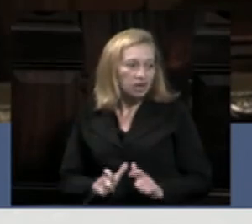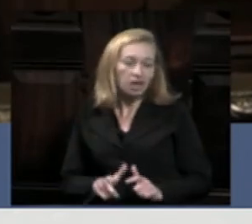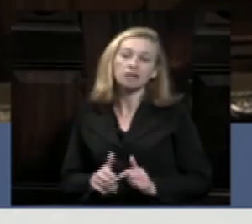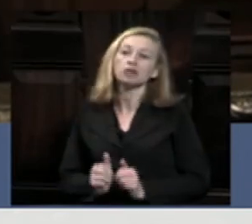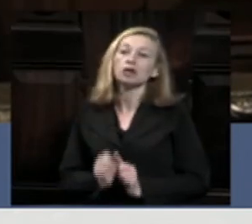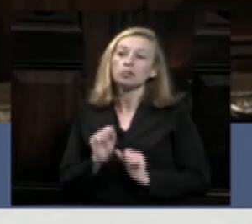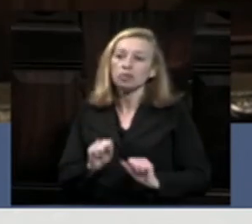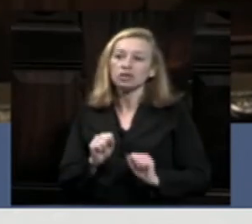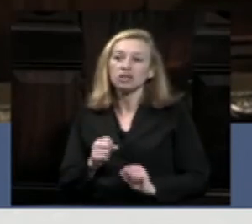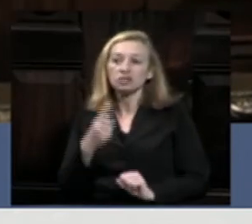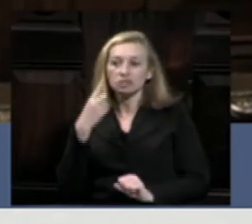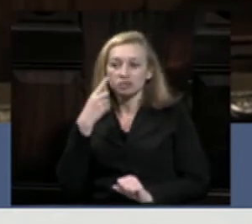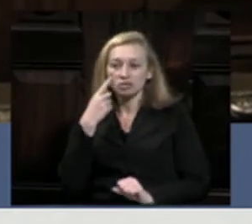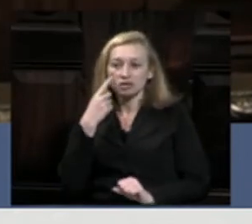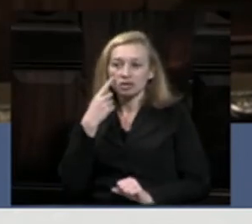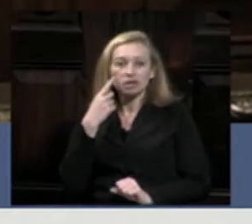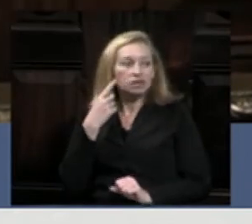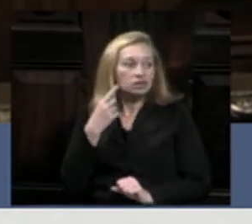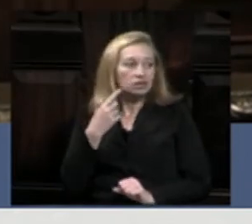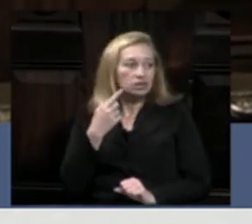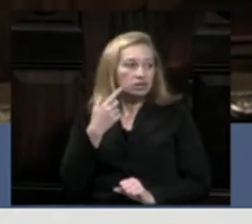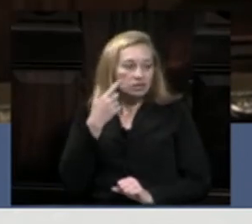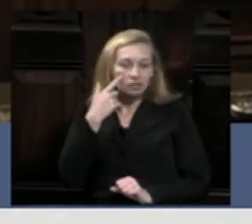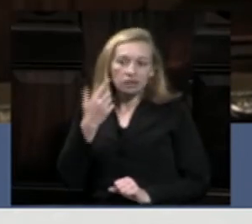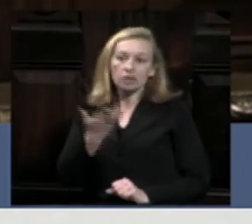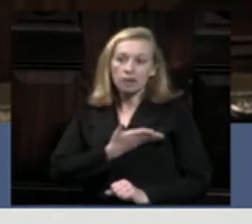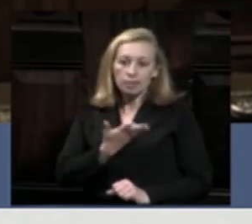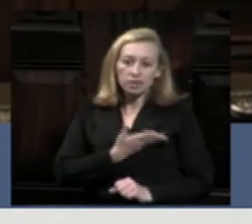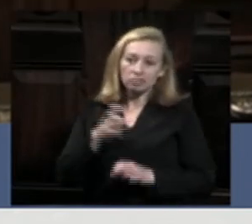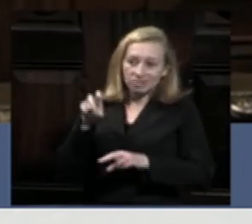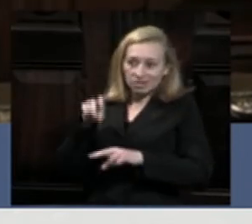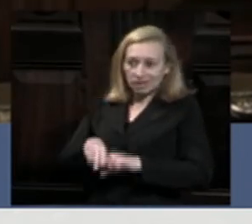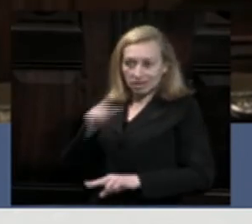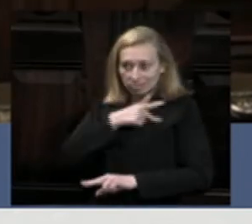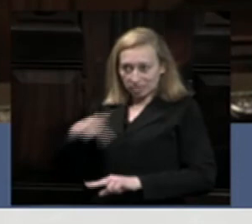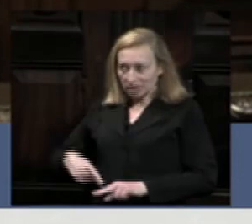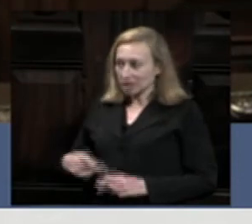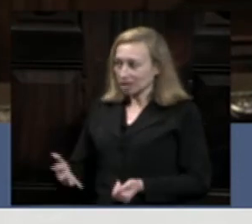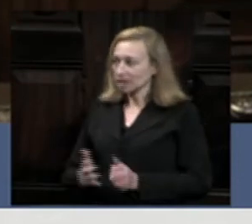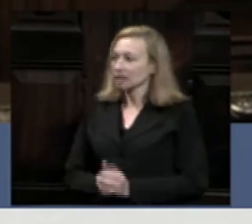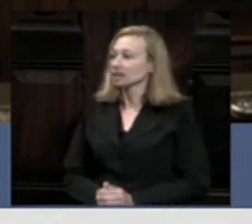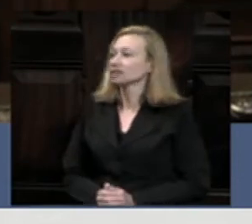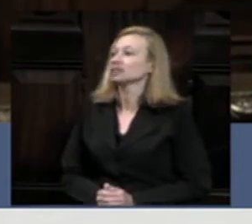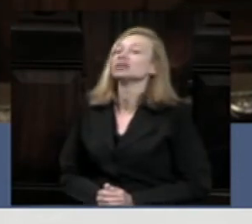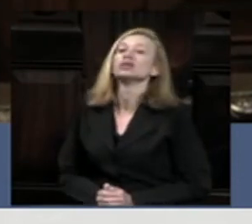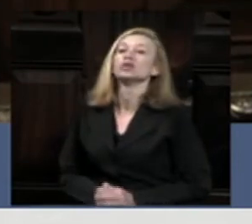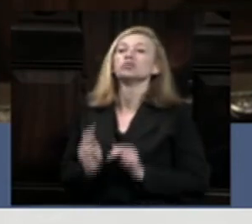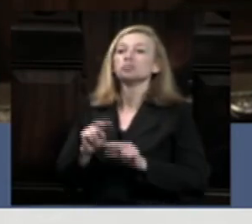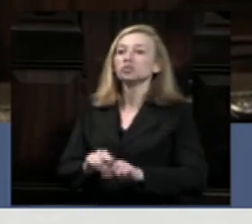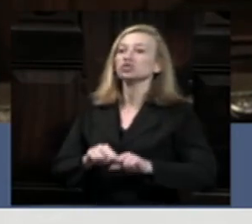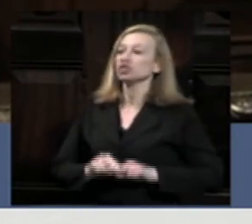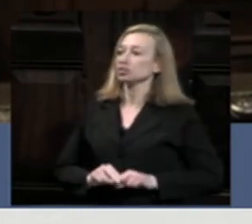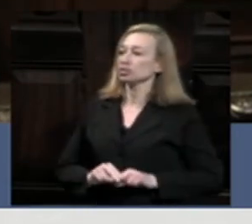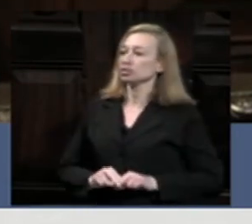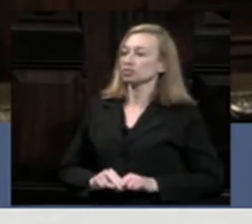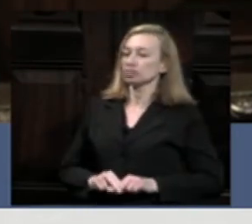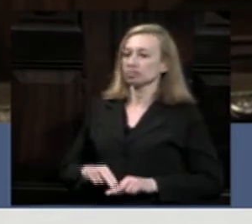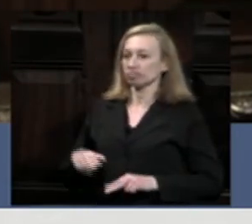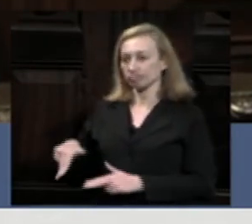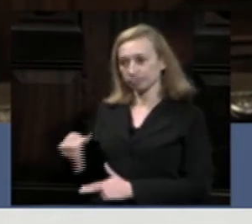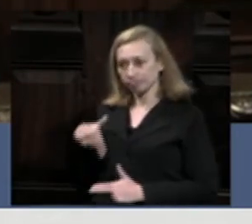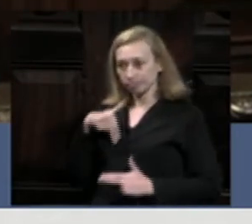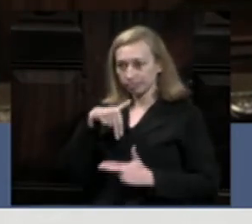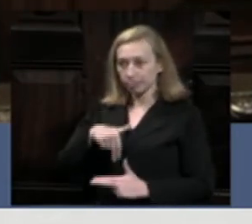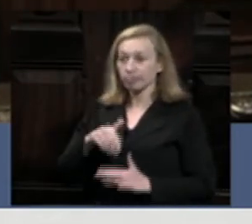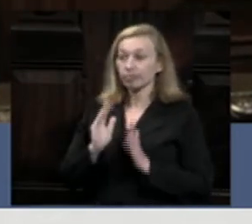podendo ter essa casa presidida por Vossa Excelência. Senhoras e senhores, o motivo que eu subo essa